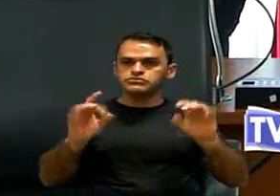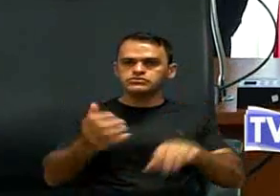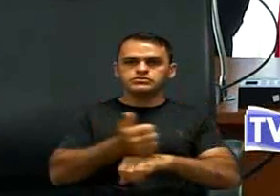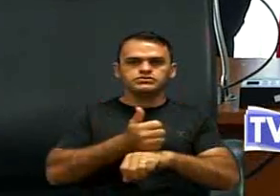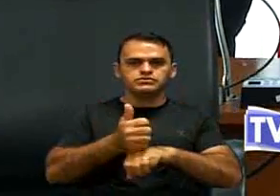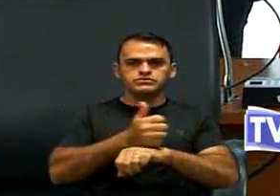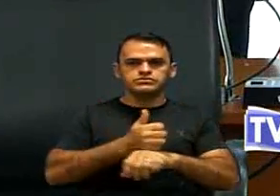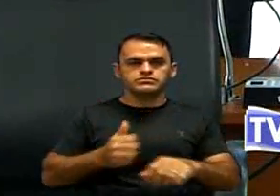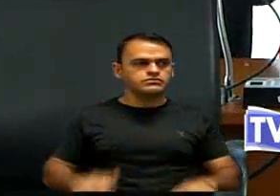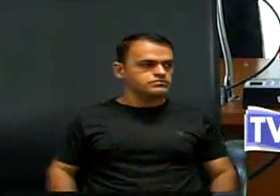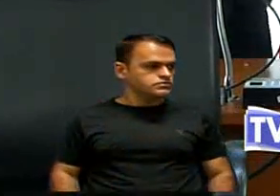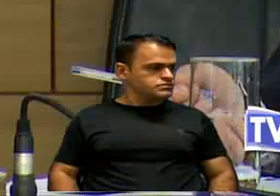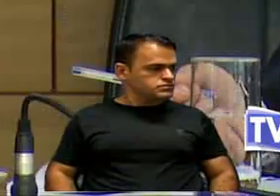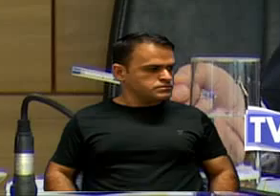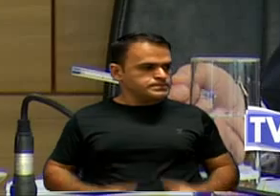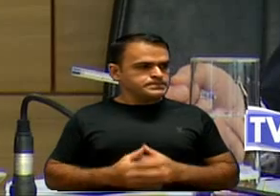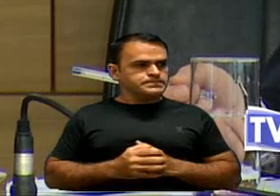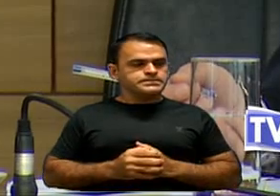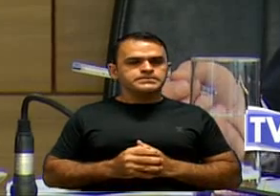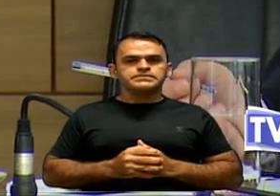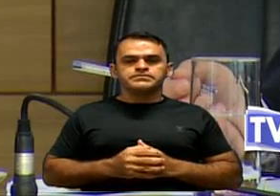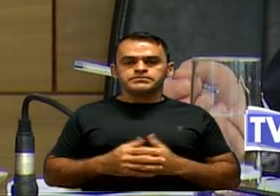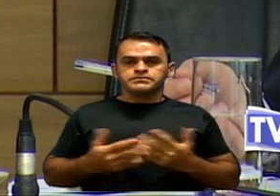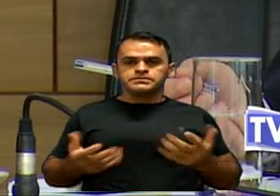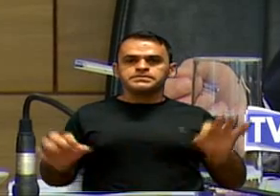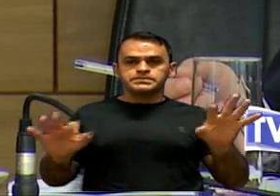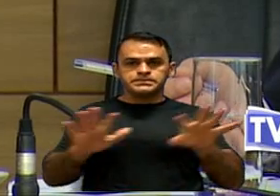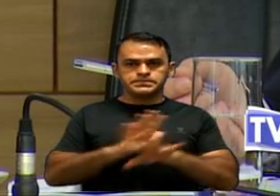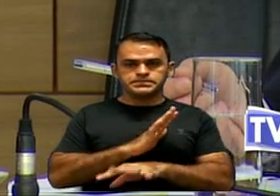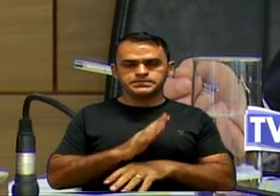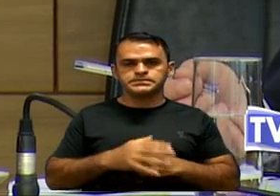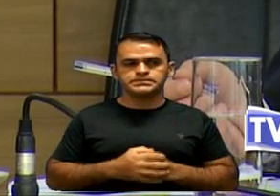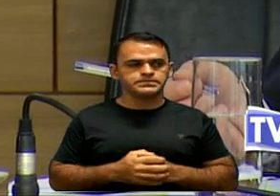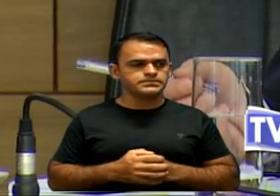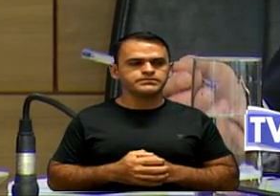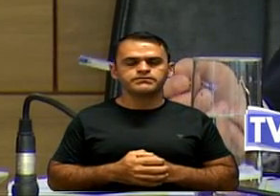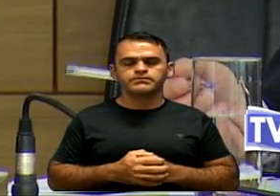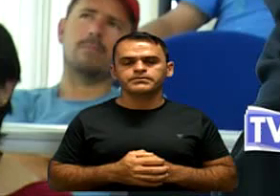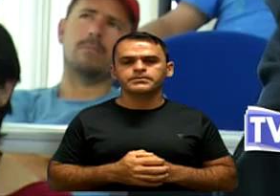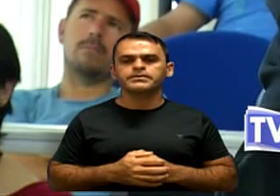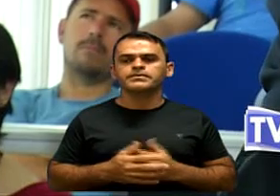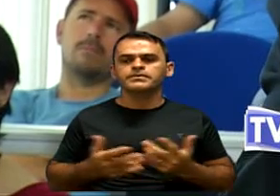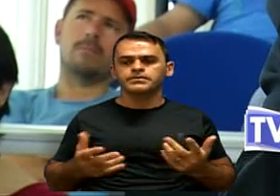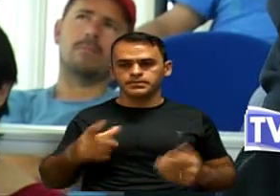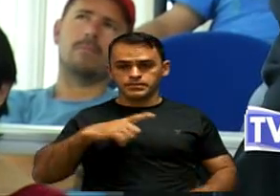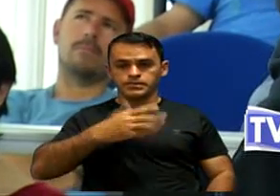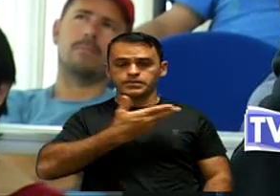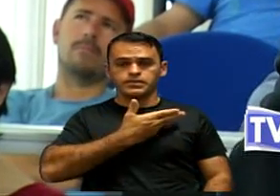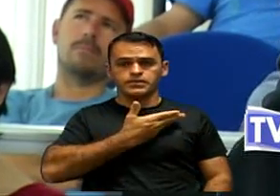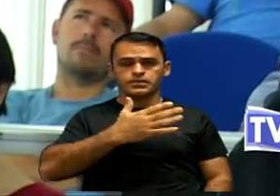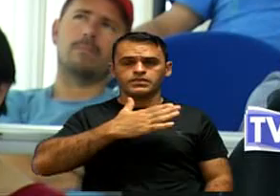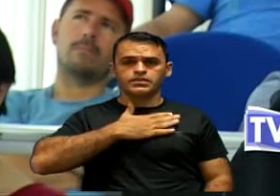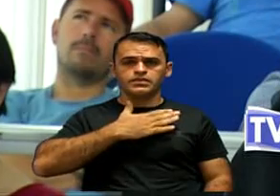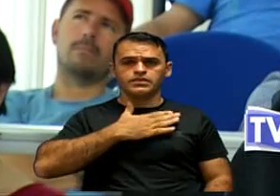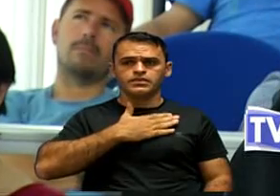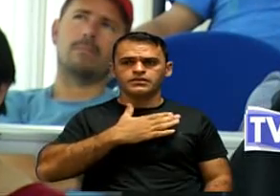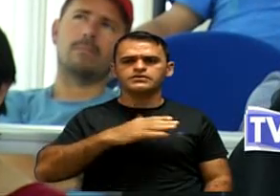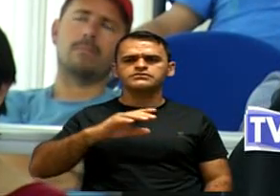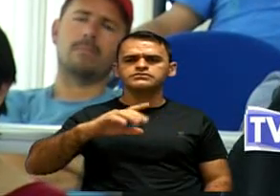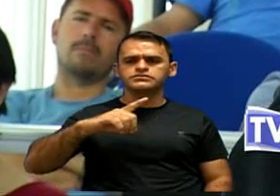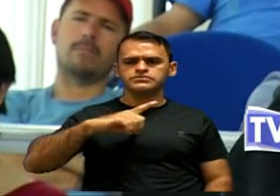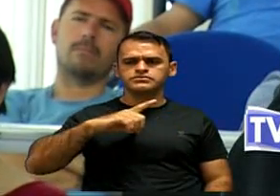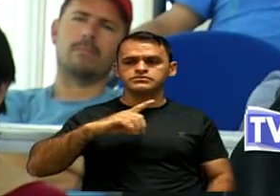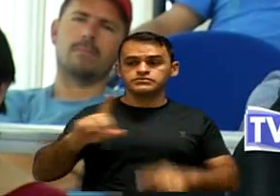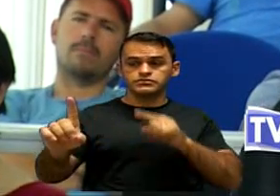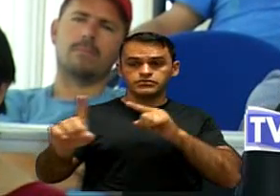profissão, viu? Tá certo. Senhor presidente, só poder finalizar, eu queria até em resposta a um amigo meu que me ligou no dia da eleição. Ele